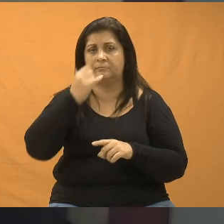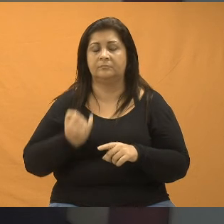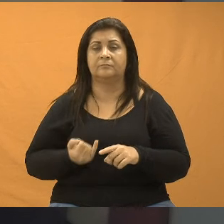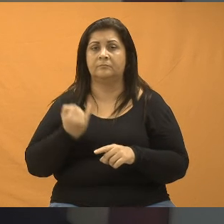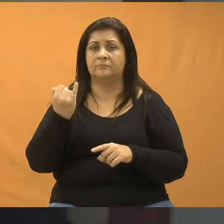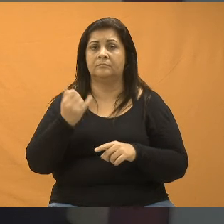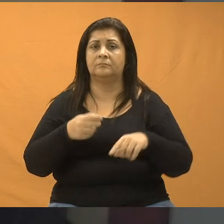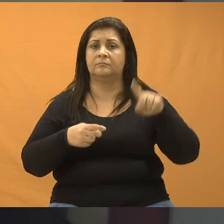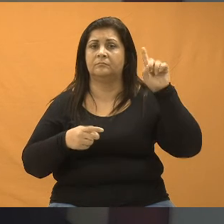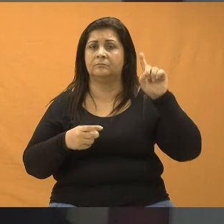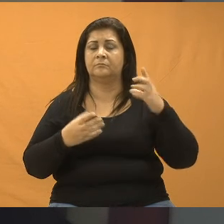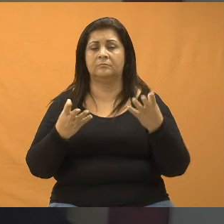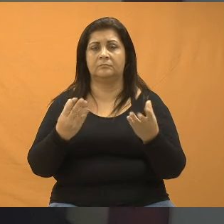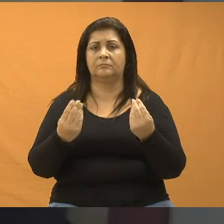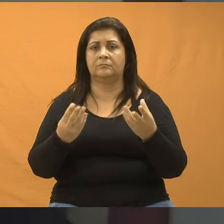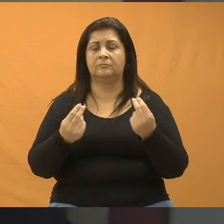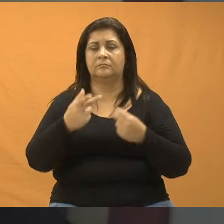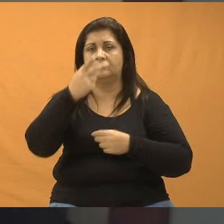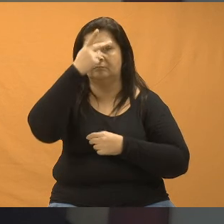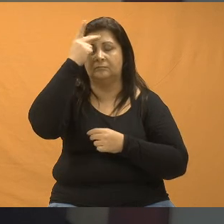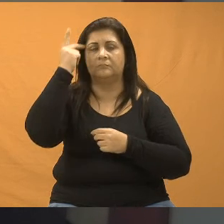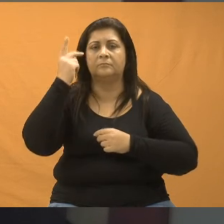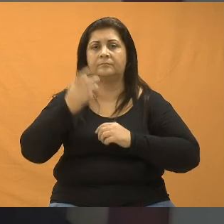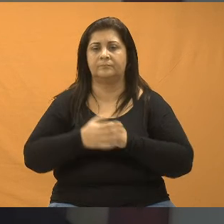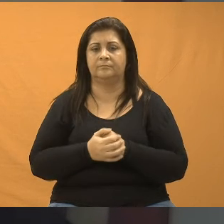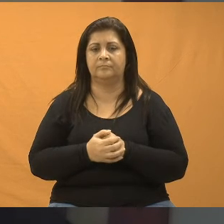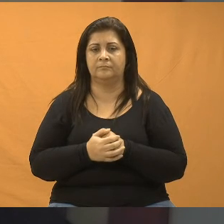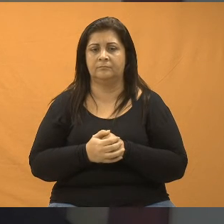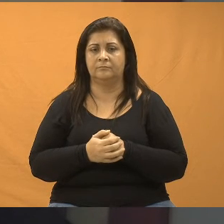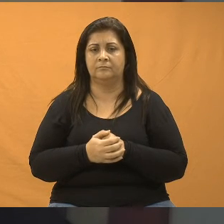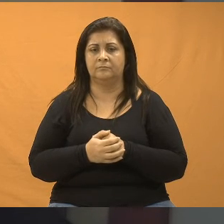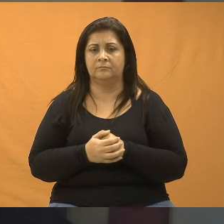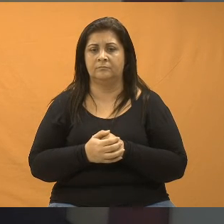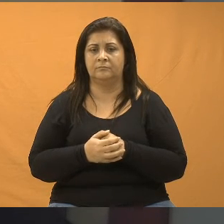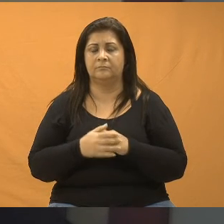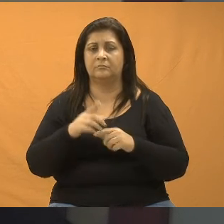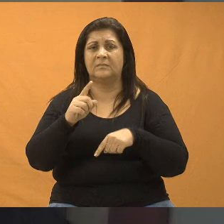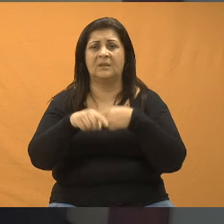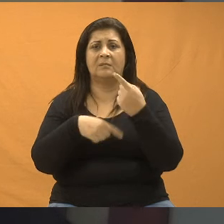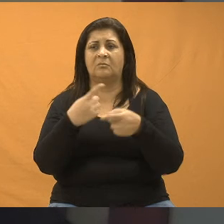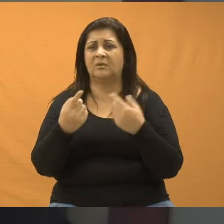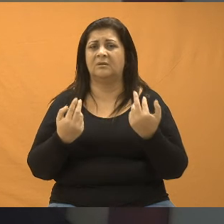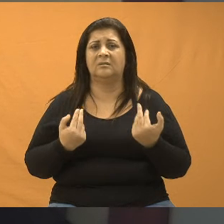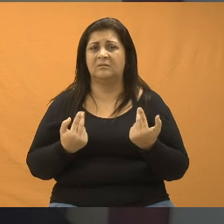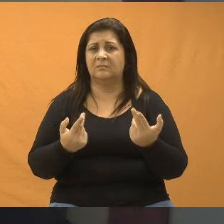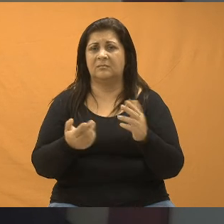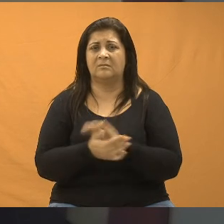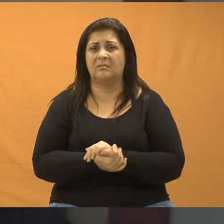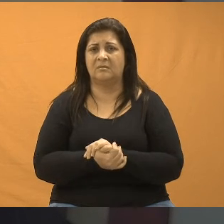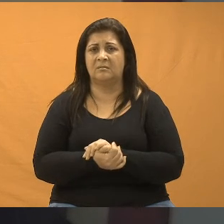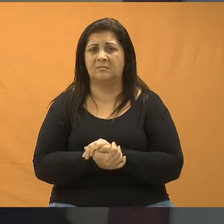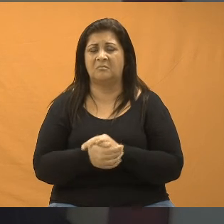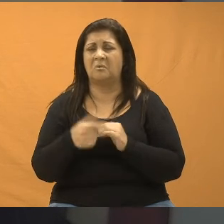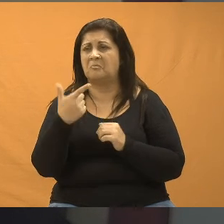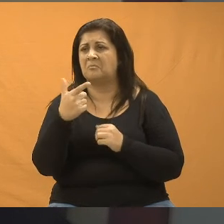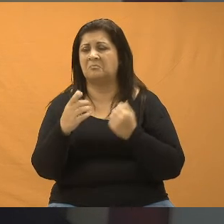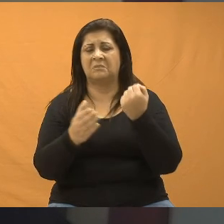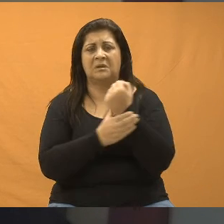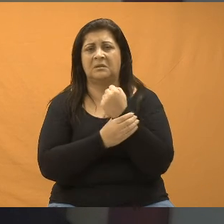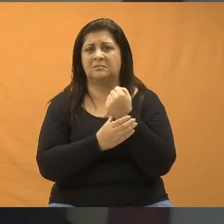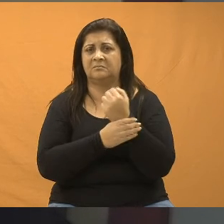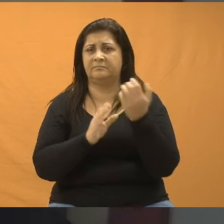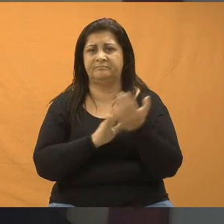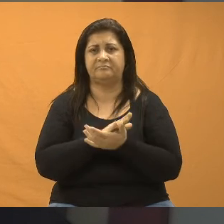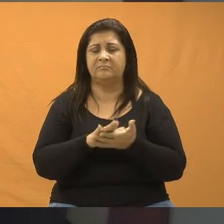mim e para milhares de pessoas. Daqui a pouco fica tudo do mesmo tamanho. Nós não temos uma segurança de que a